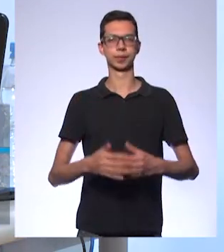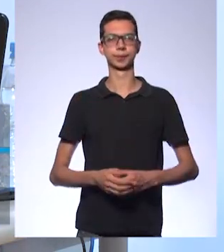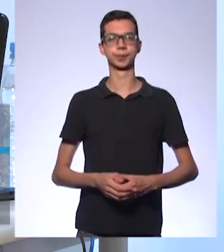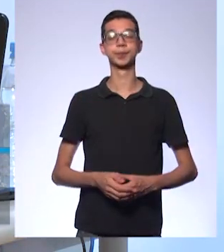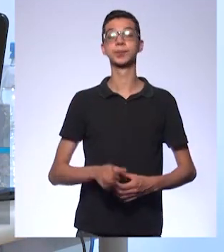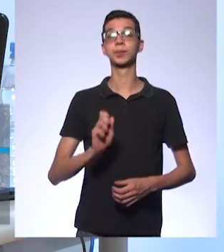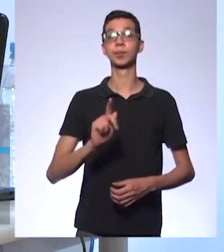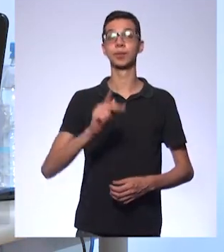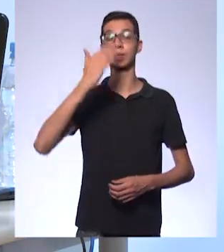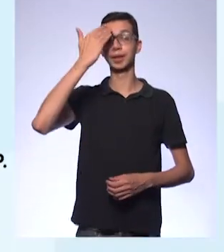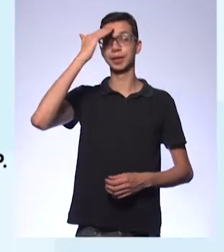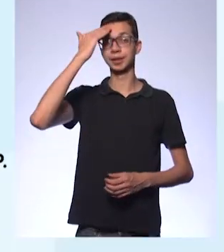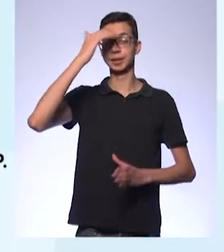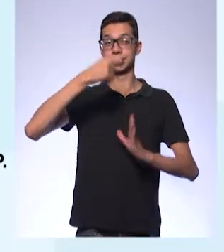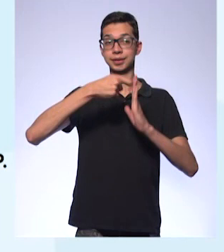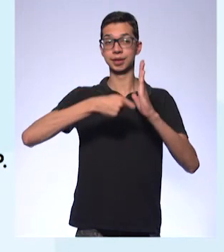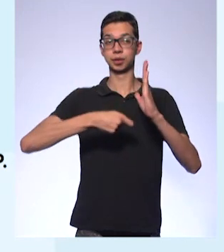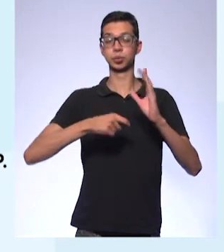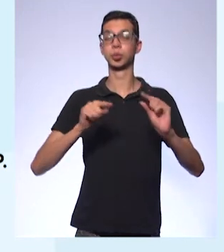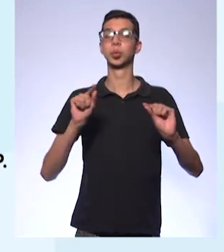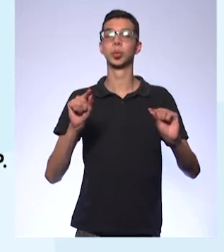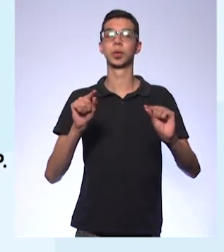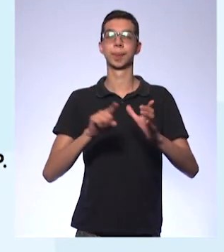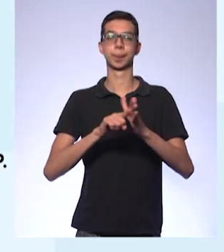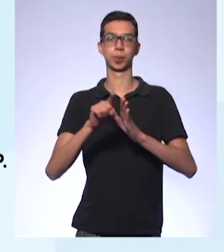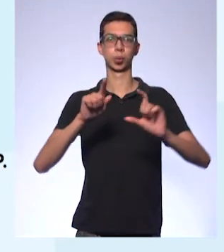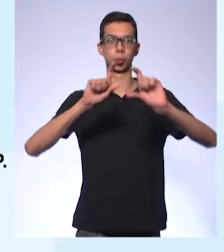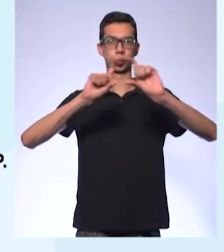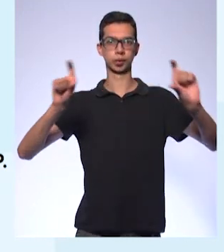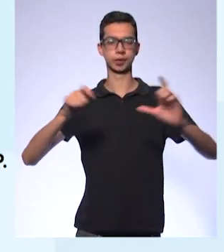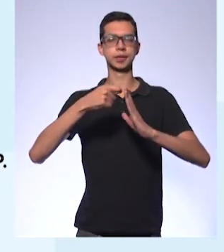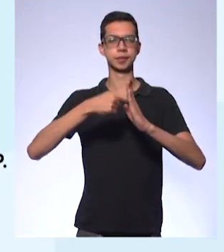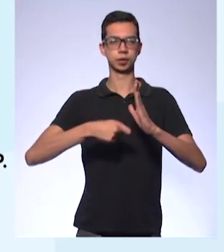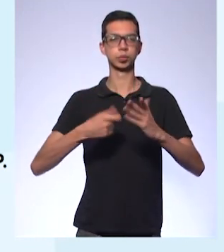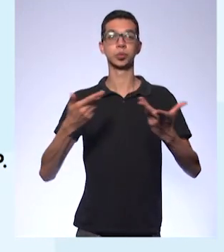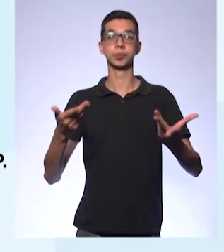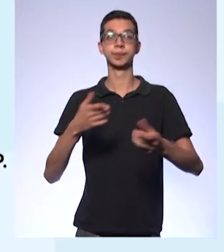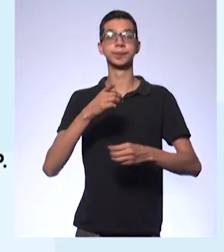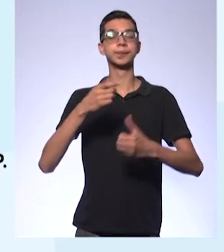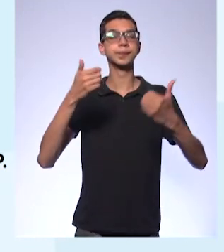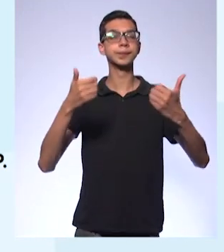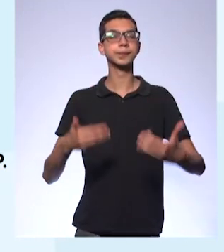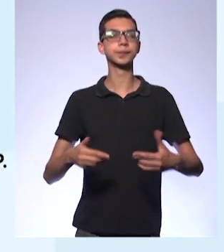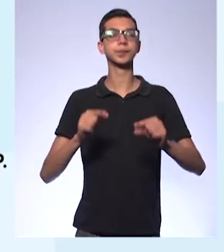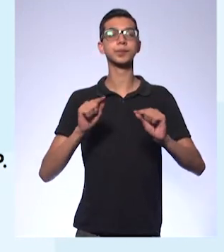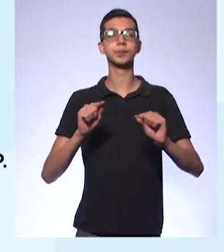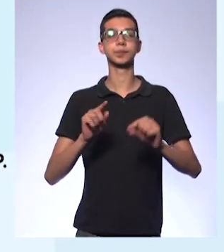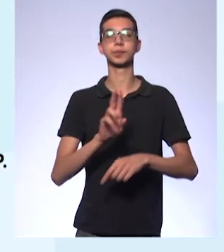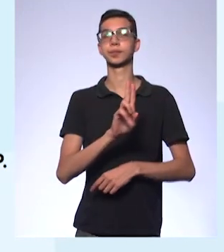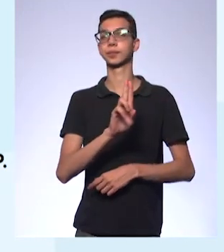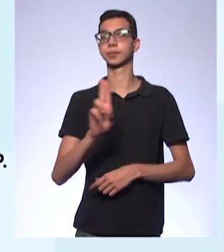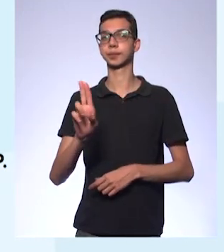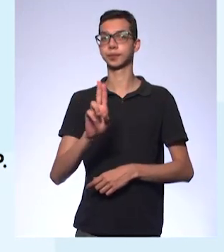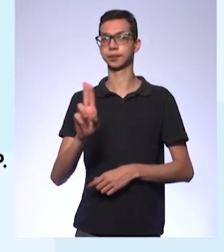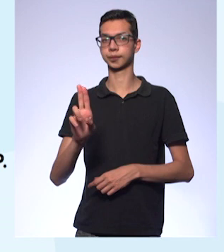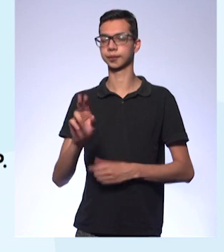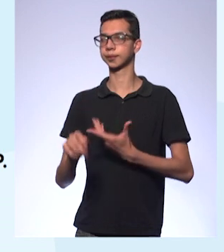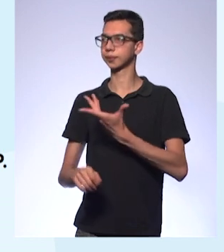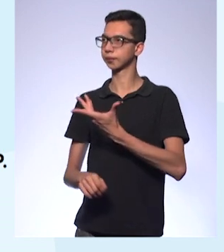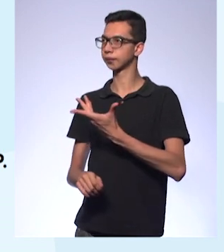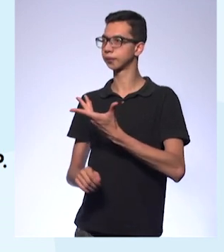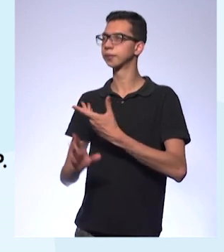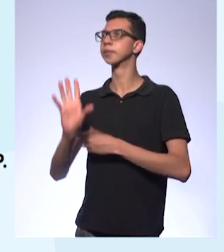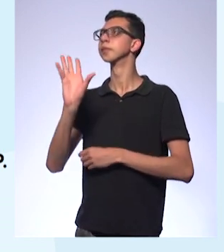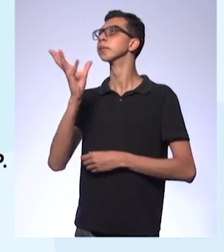perguntinha lá, não tem? De acordo com o texto, então, defina o que é chamado de mudanças